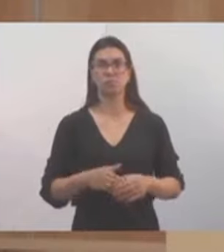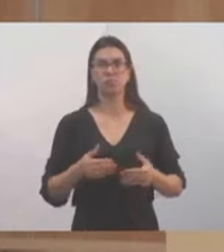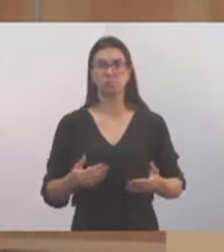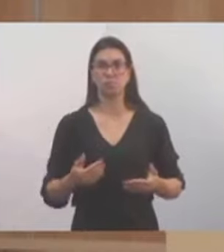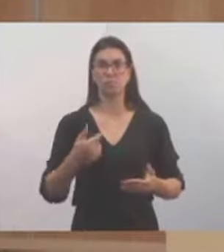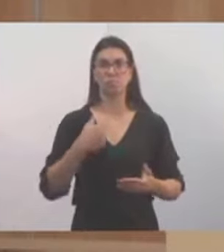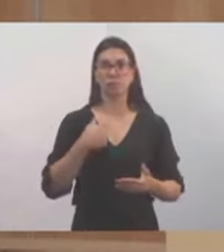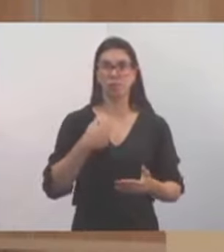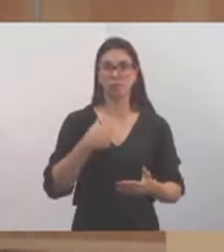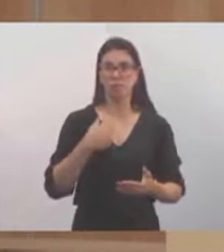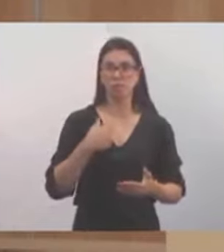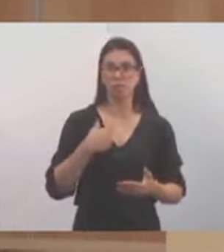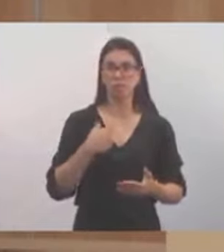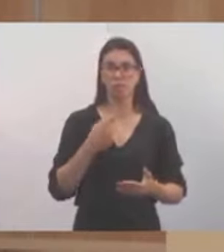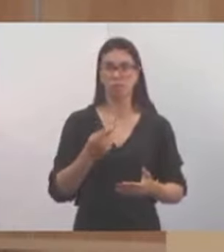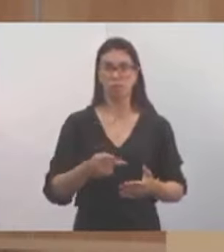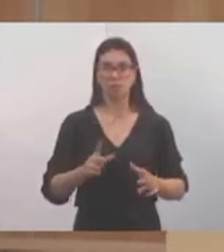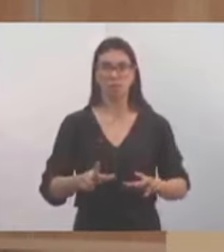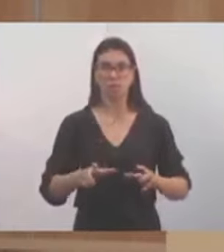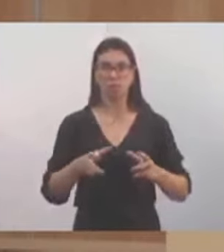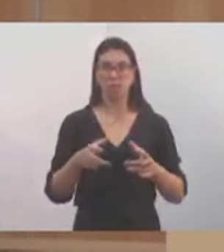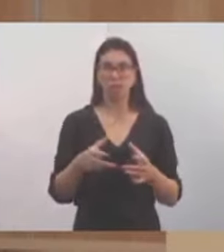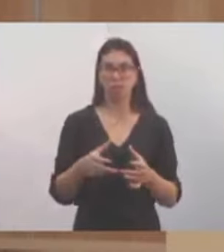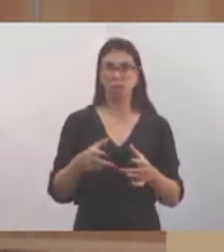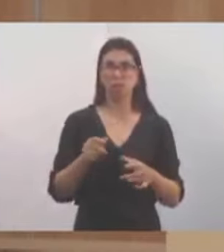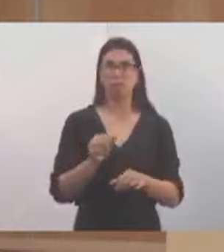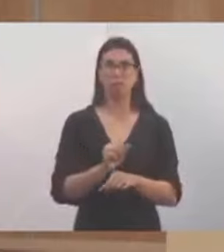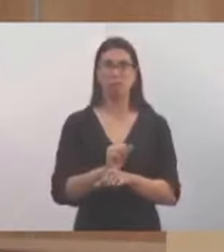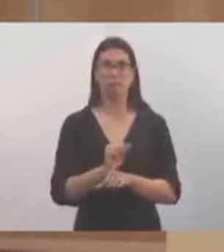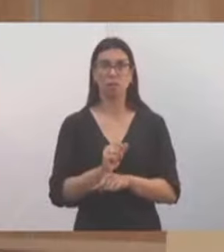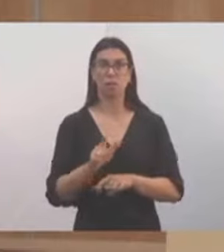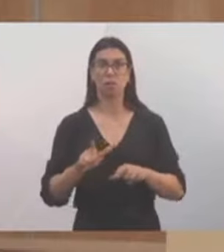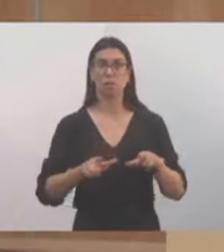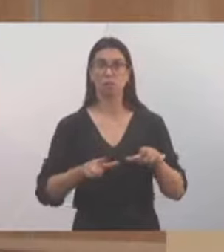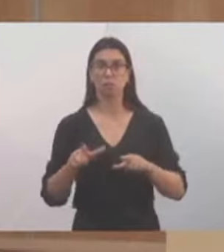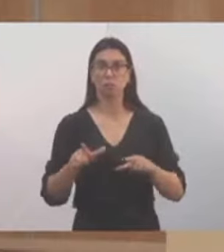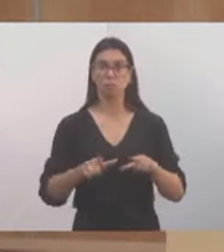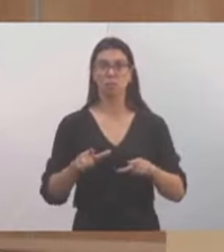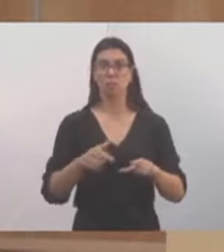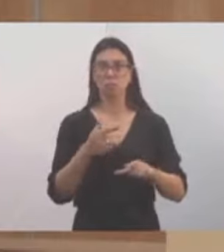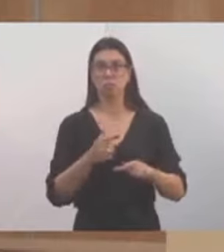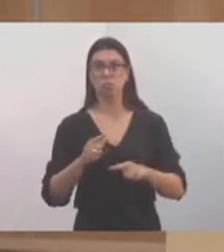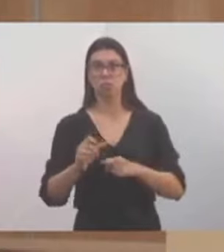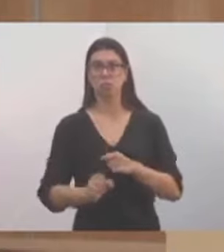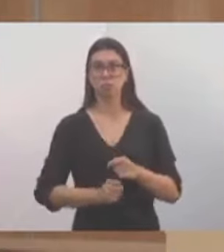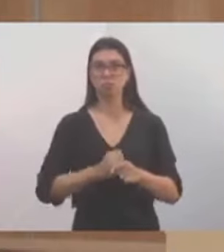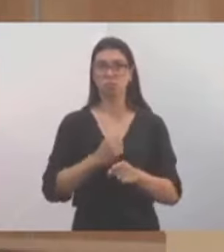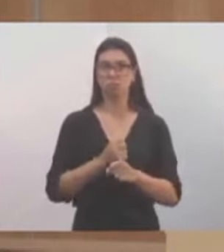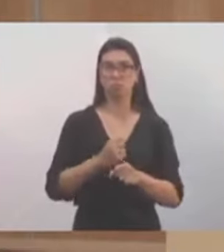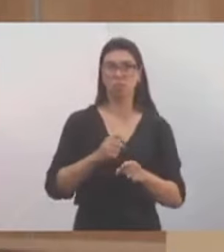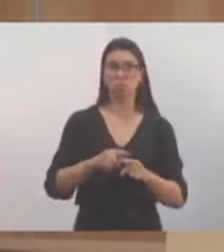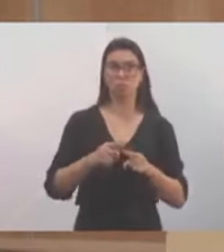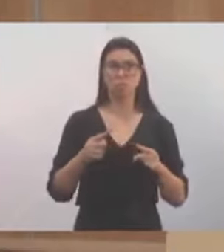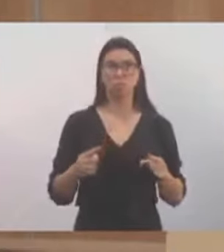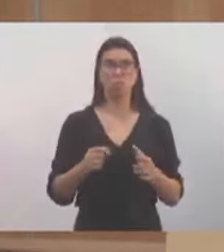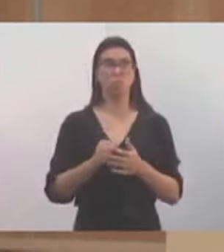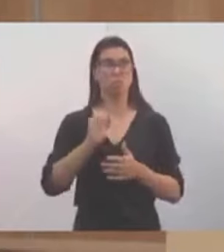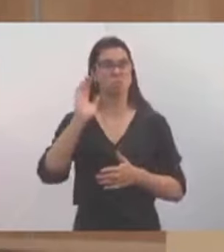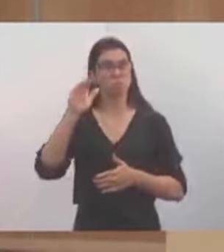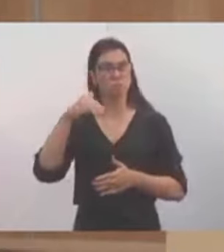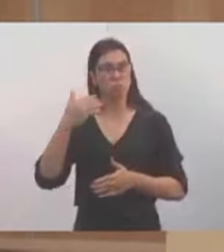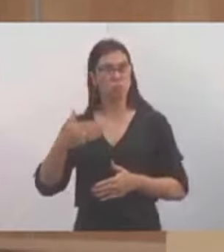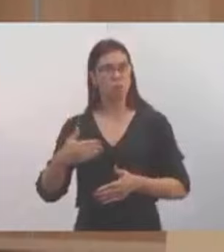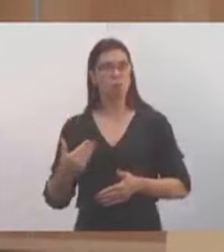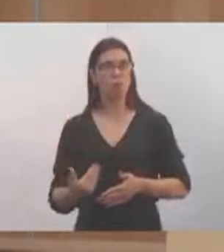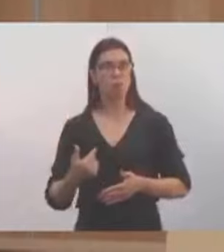desta casa com o dever cumprido e com a honra de poder ter feito